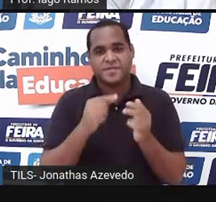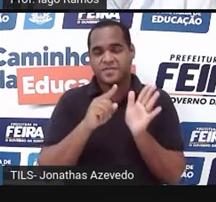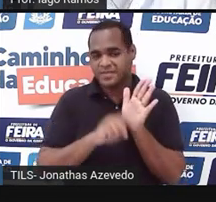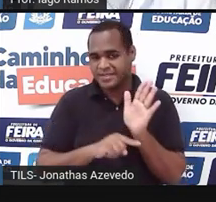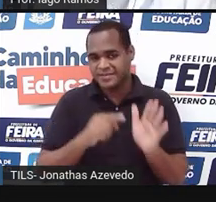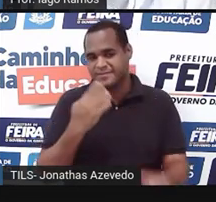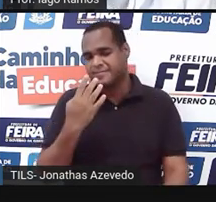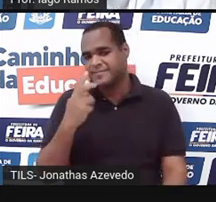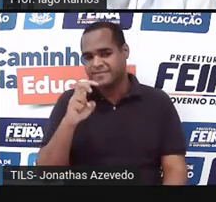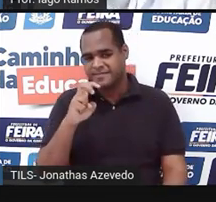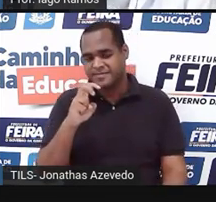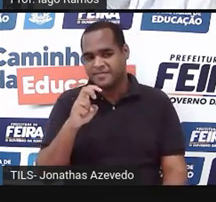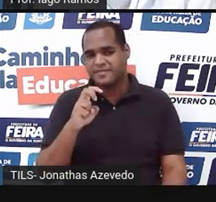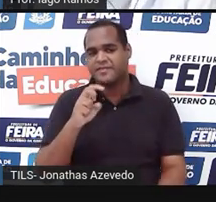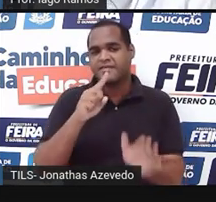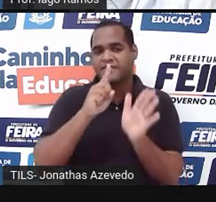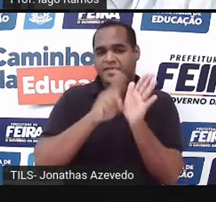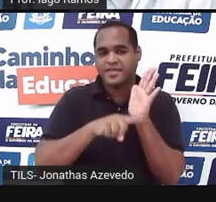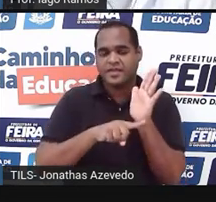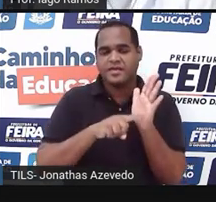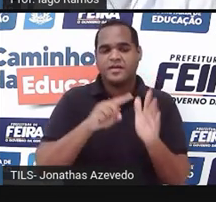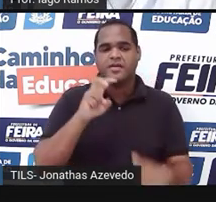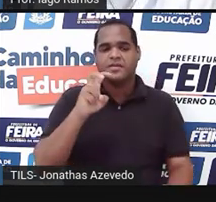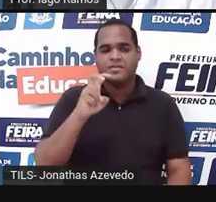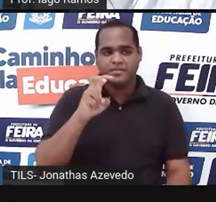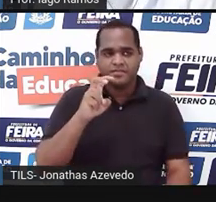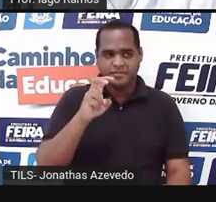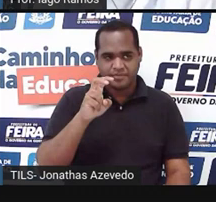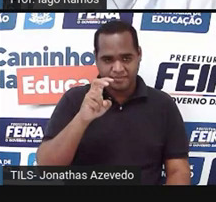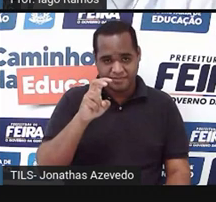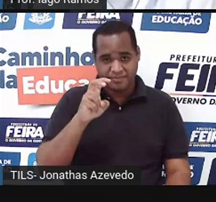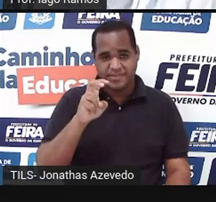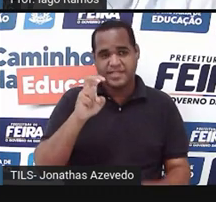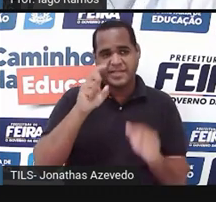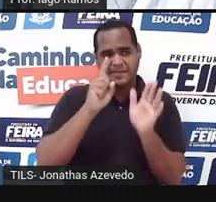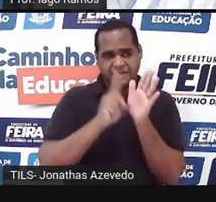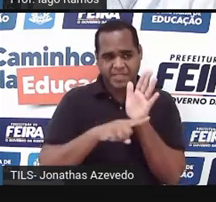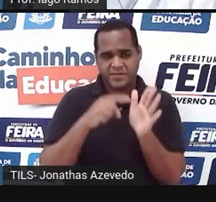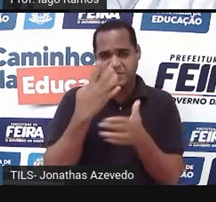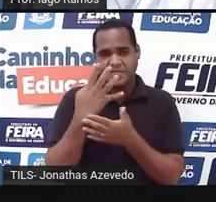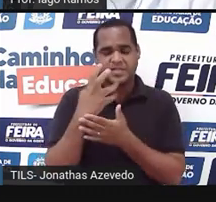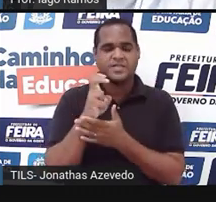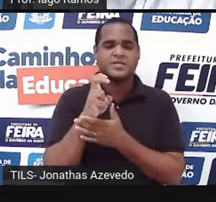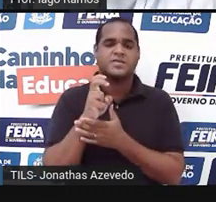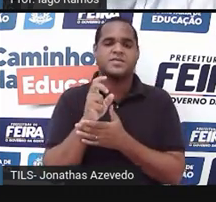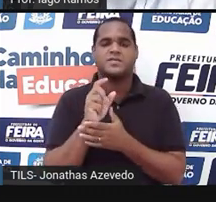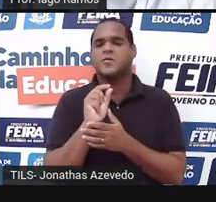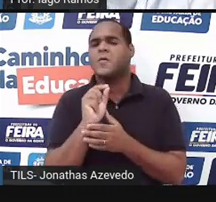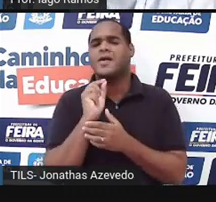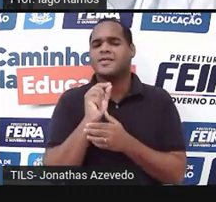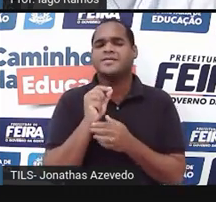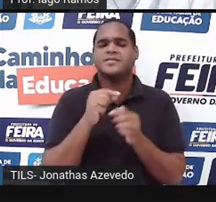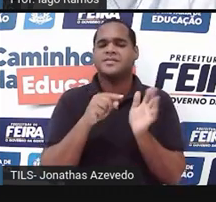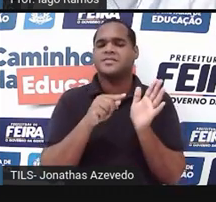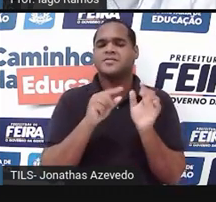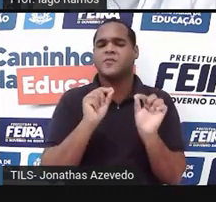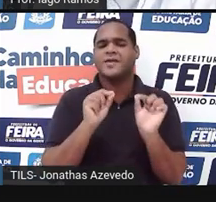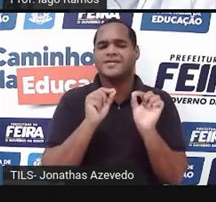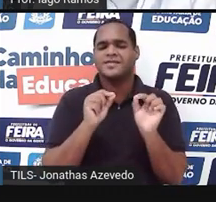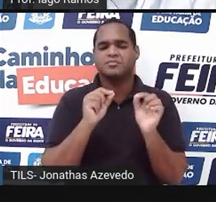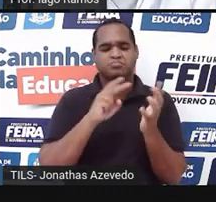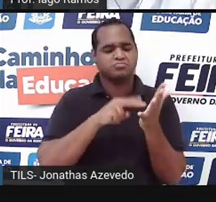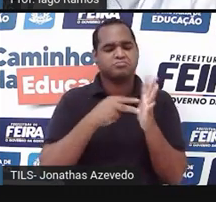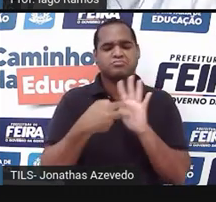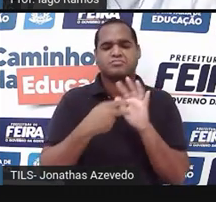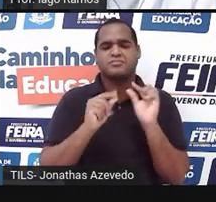45 - 5 e o que é menos 45 com menos cinco o quê que isso é